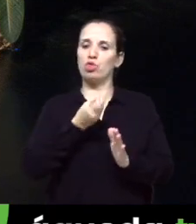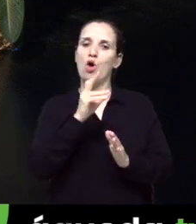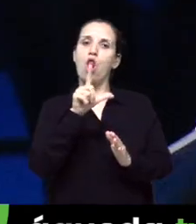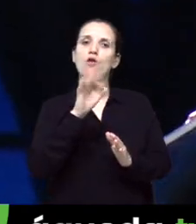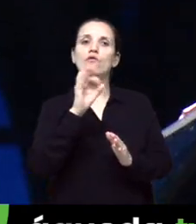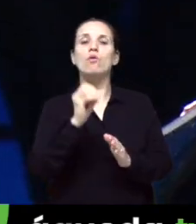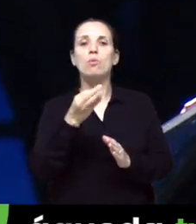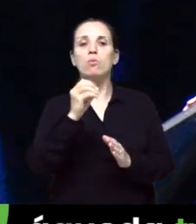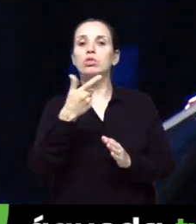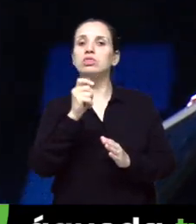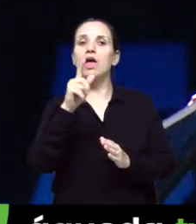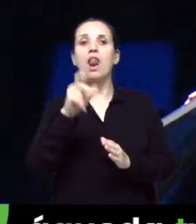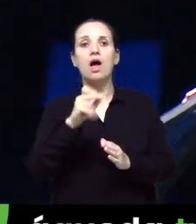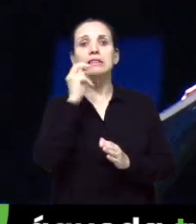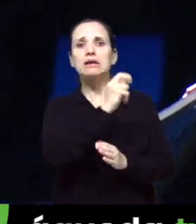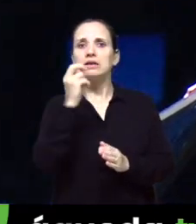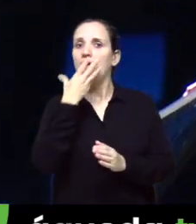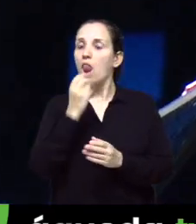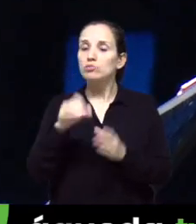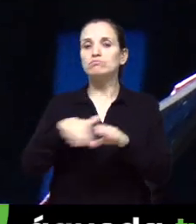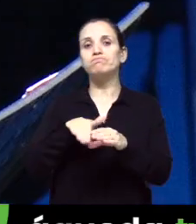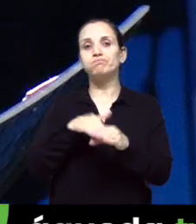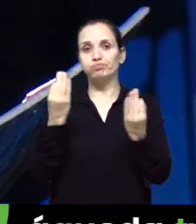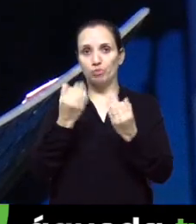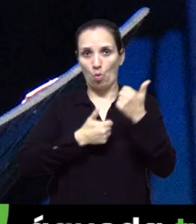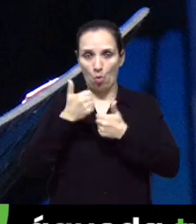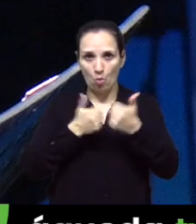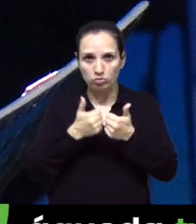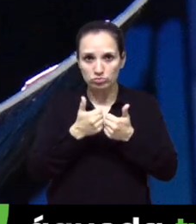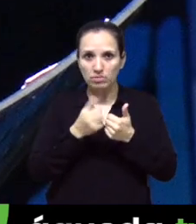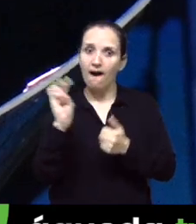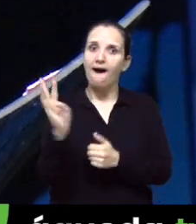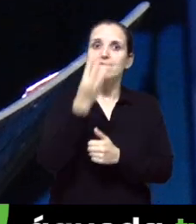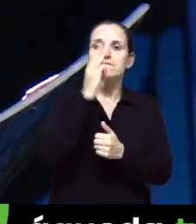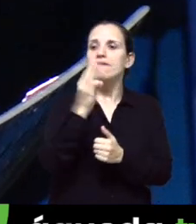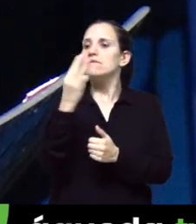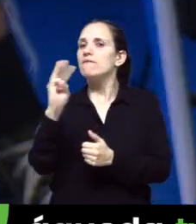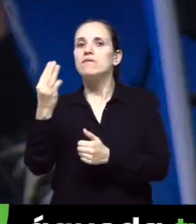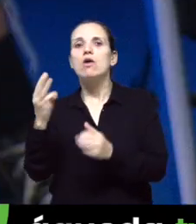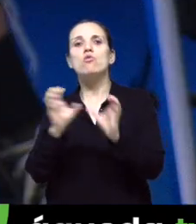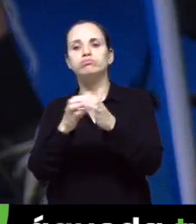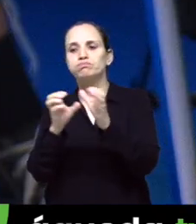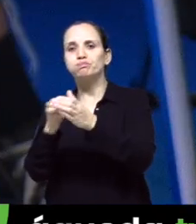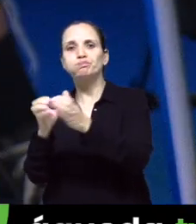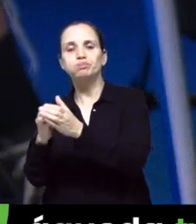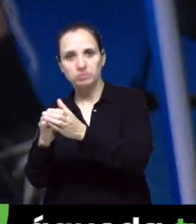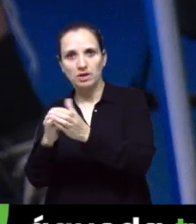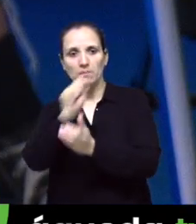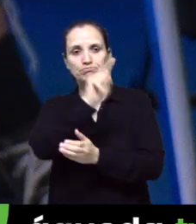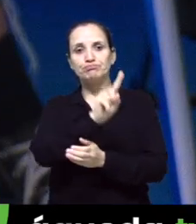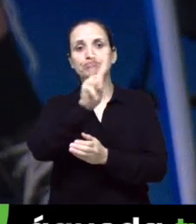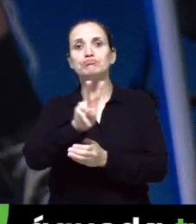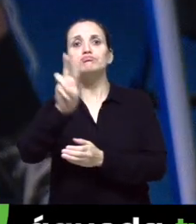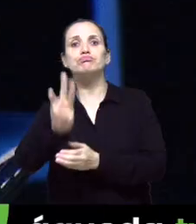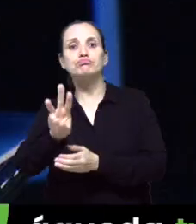Adolfo Portela, foram 33 os alunos que foram a concurso, dos quais se apuraram os três melhores de cada categoria: primeiro,